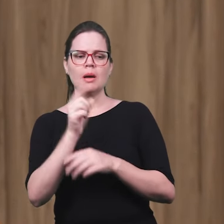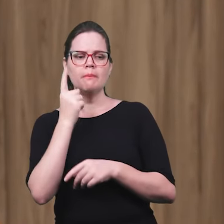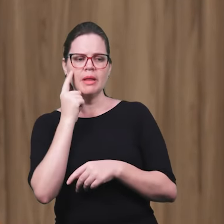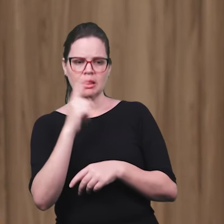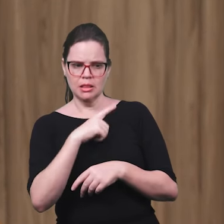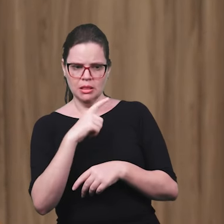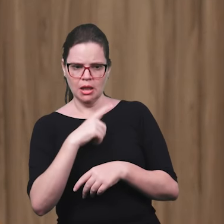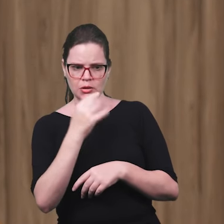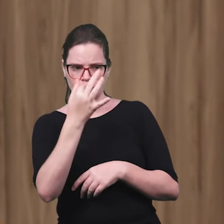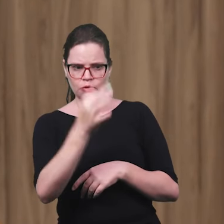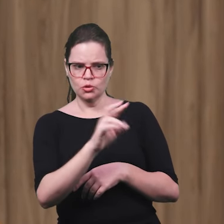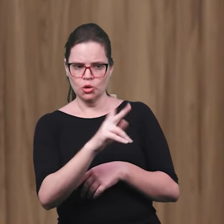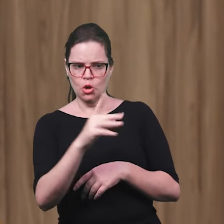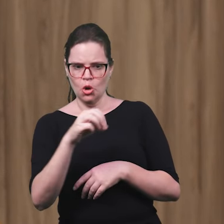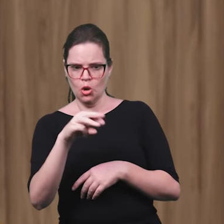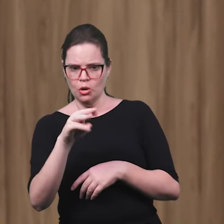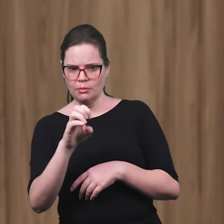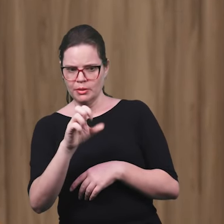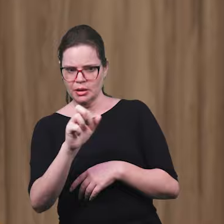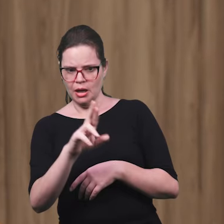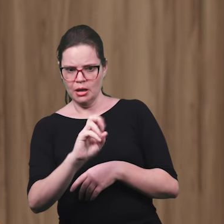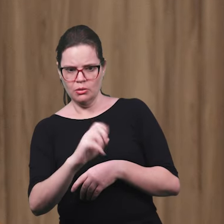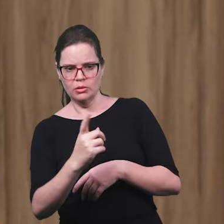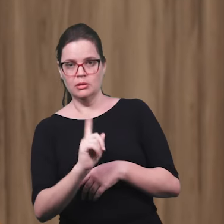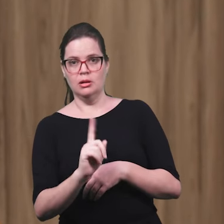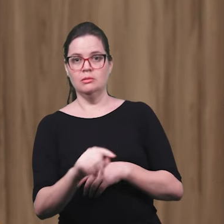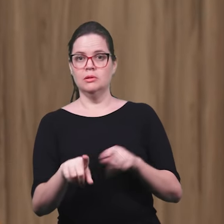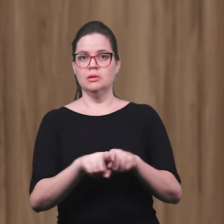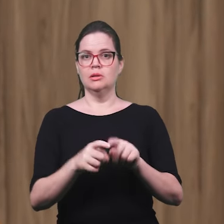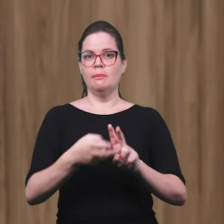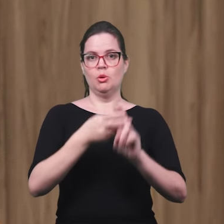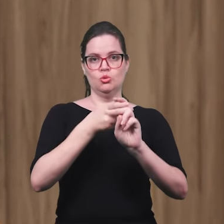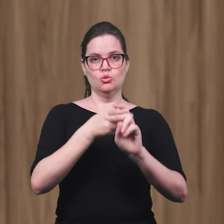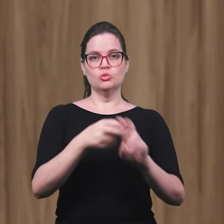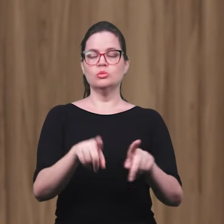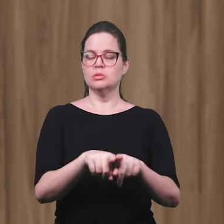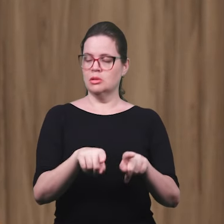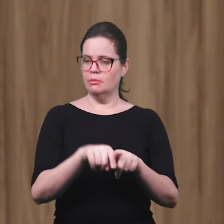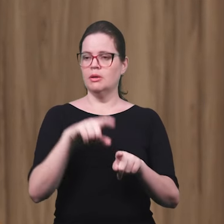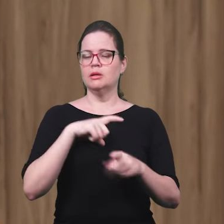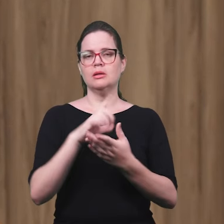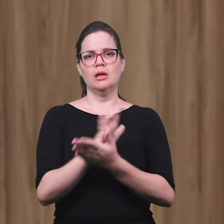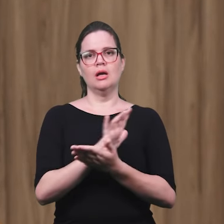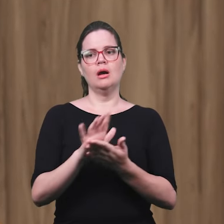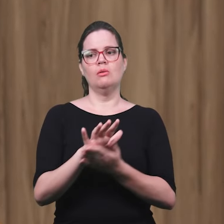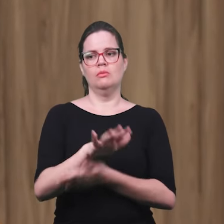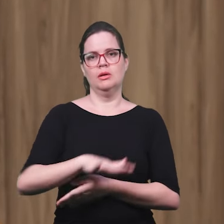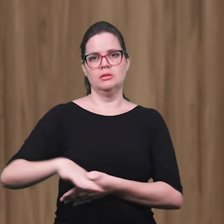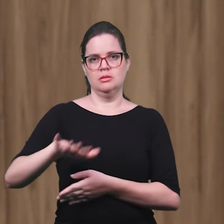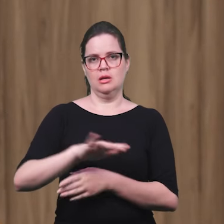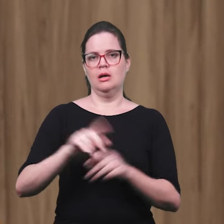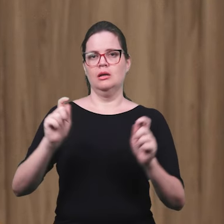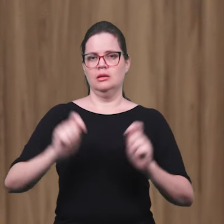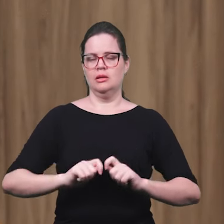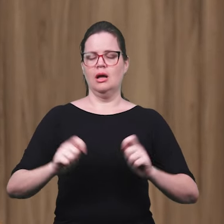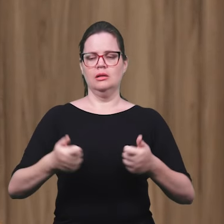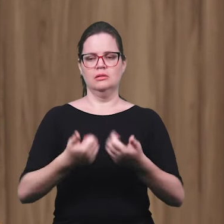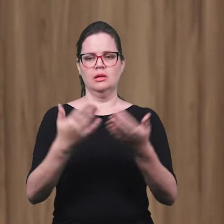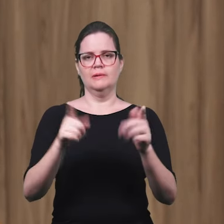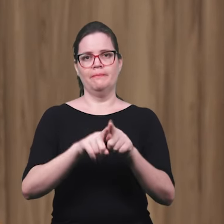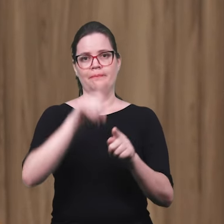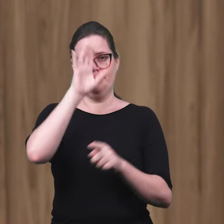se esse plano tem essa cobertura ou não. Inclusive o SUS, ele também tem algumas vagas de home care, ele